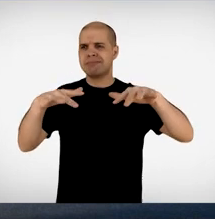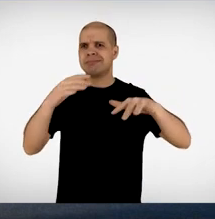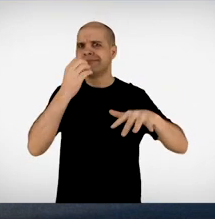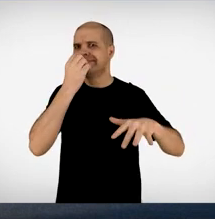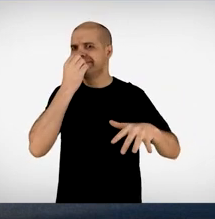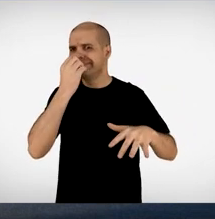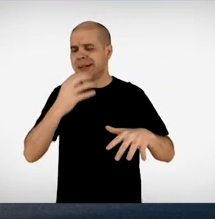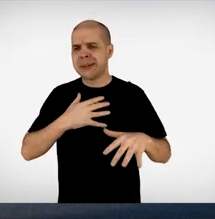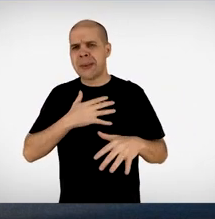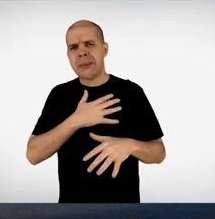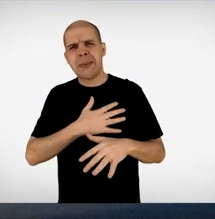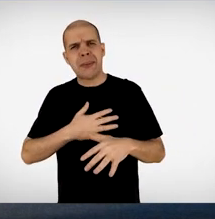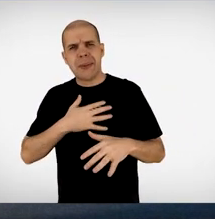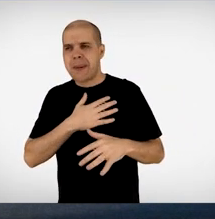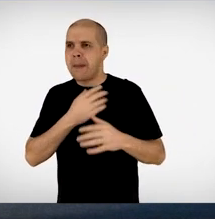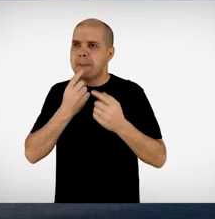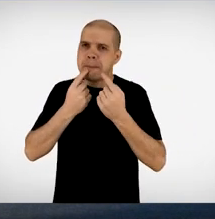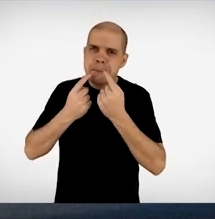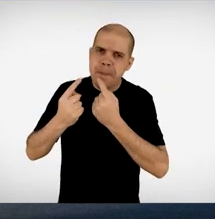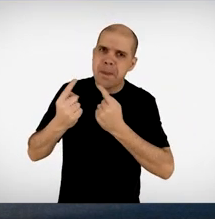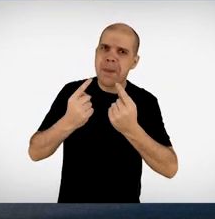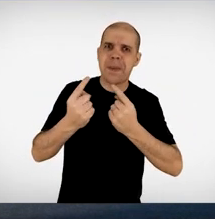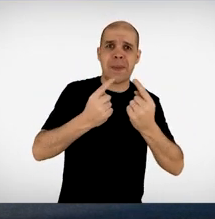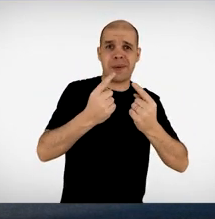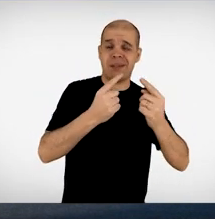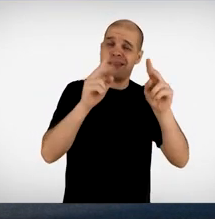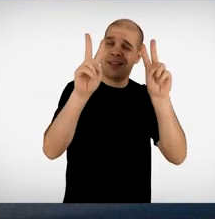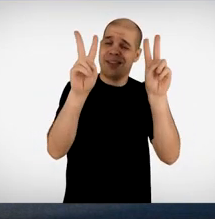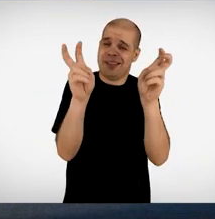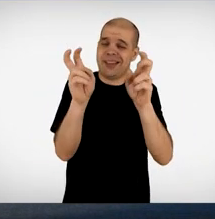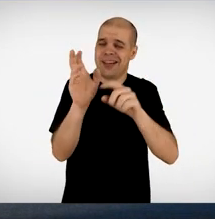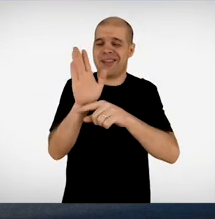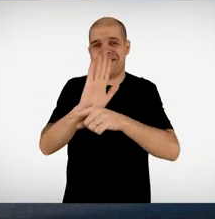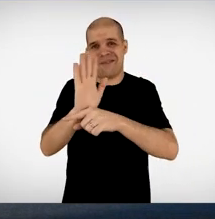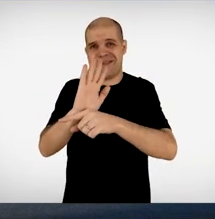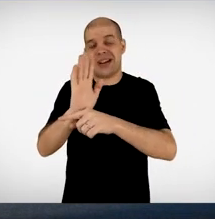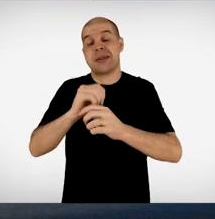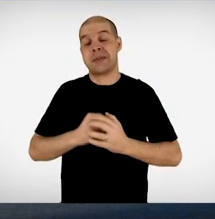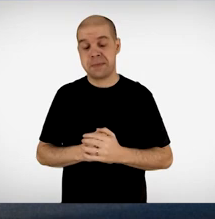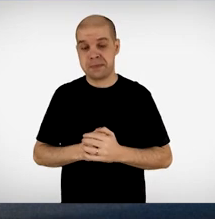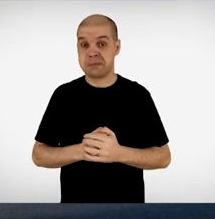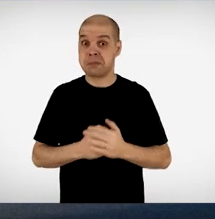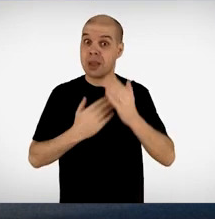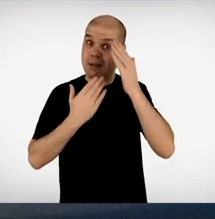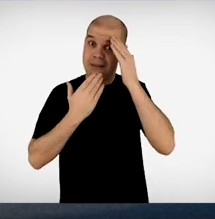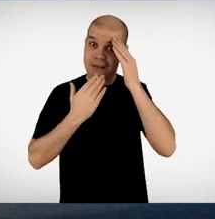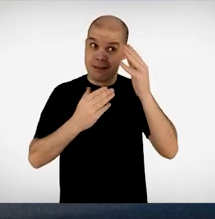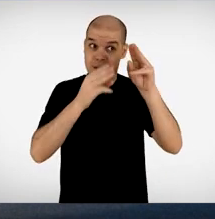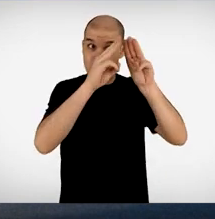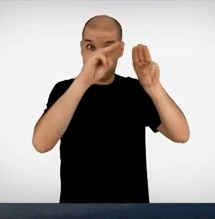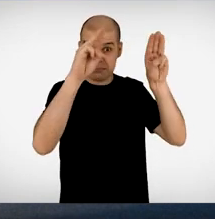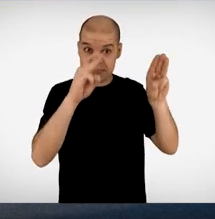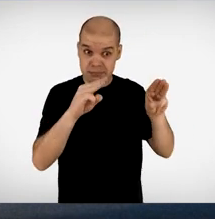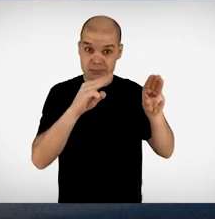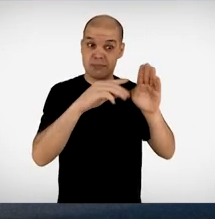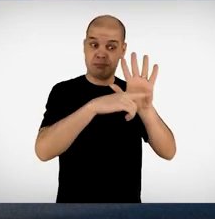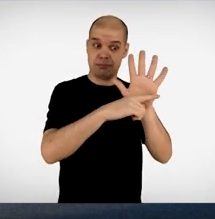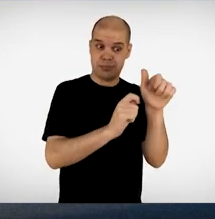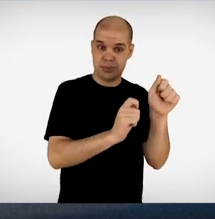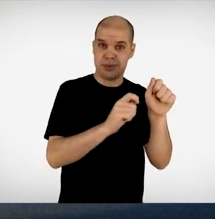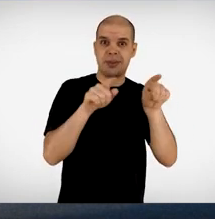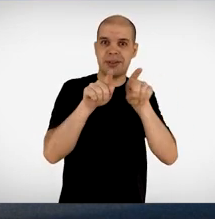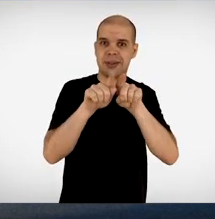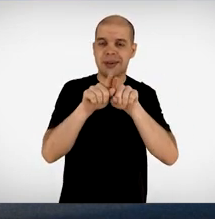Novamente, é um prazer tê-los aqui para esse debate com a gente. Quero agradecer